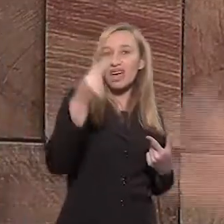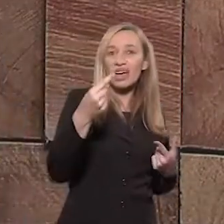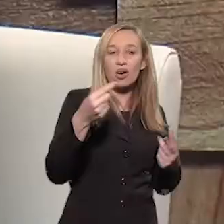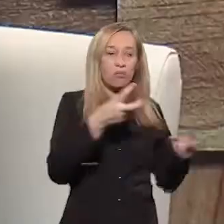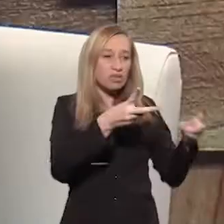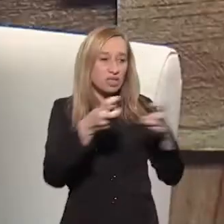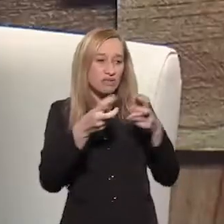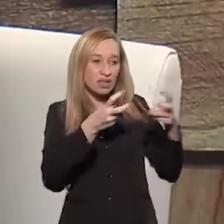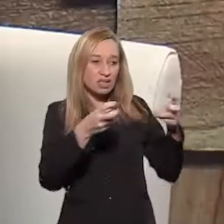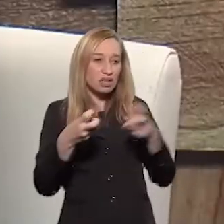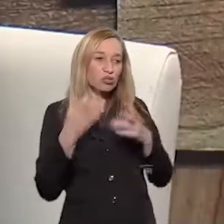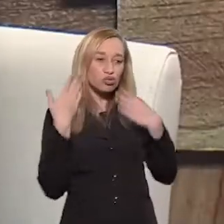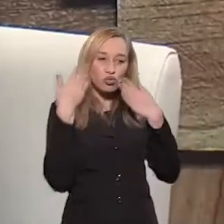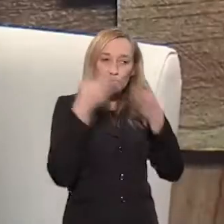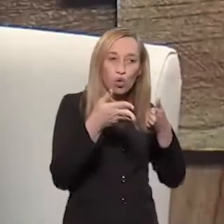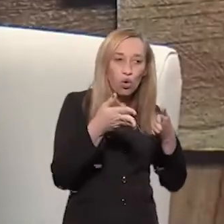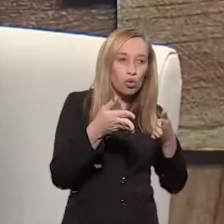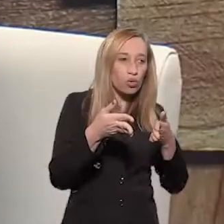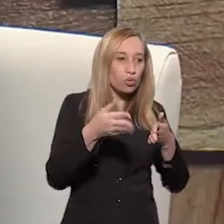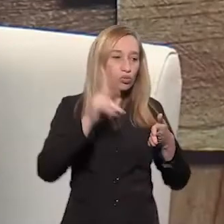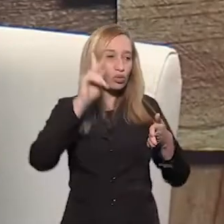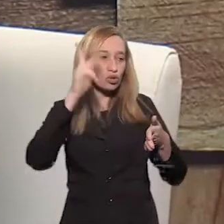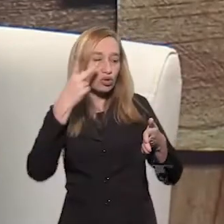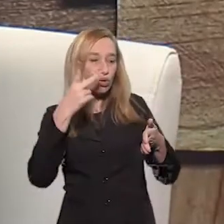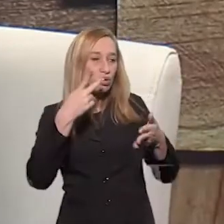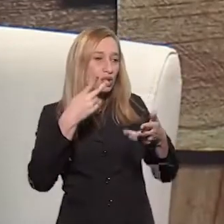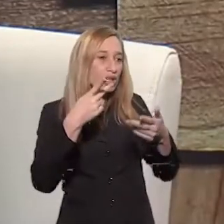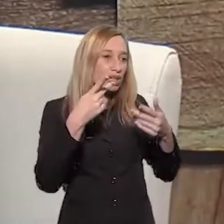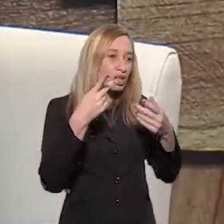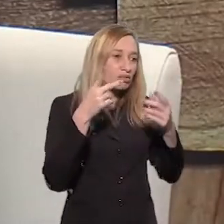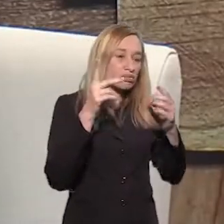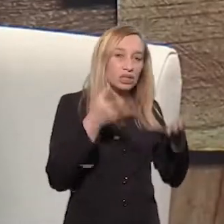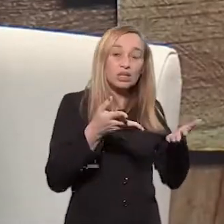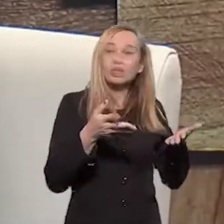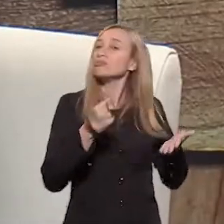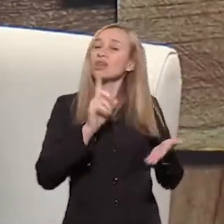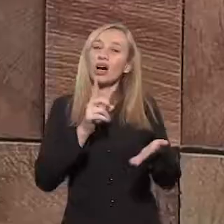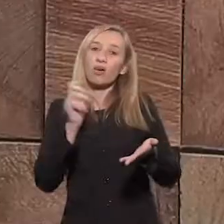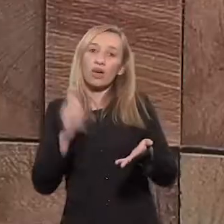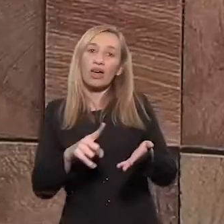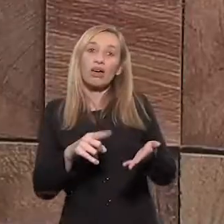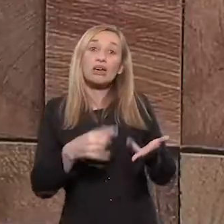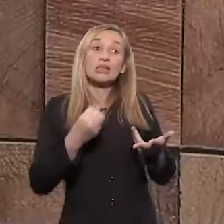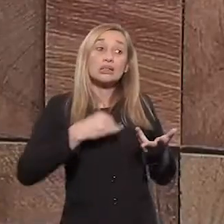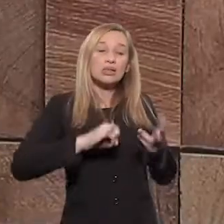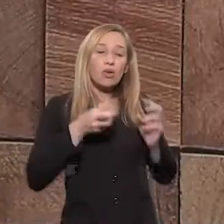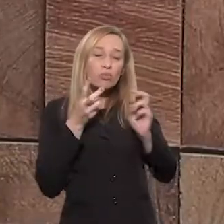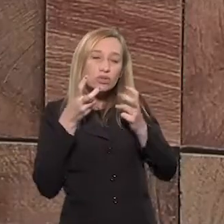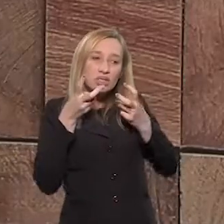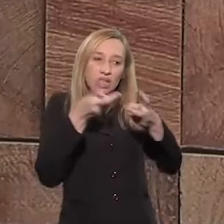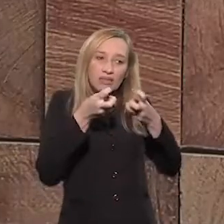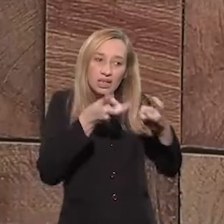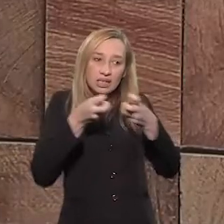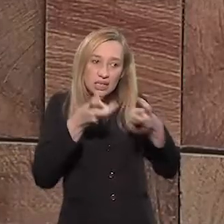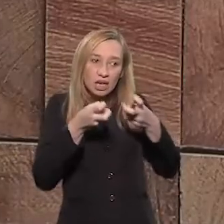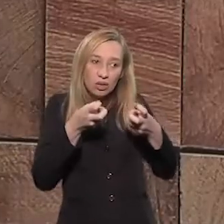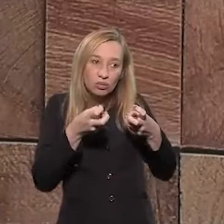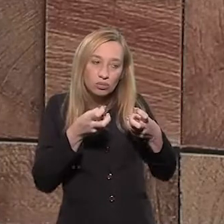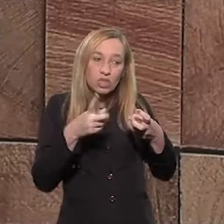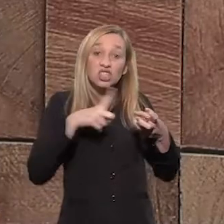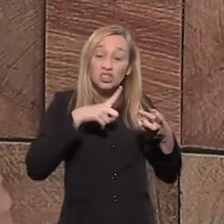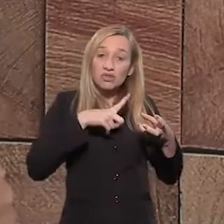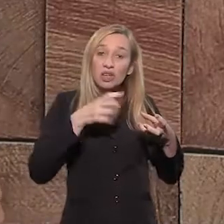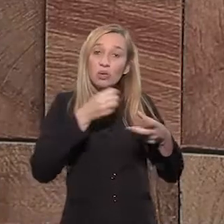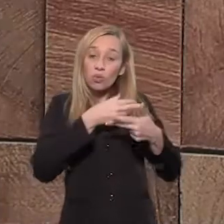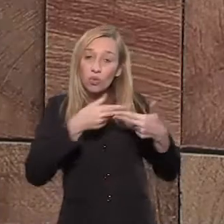a observação de um fato específico, Não. de um contexto. Não, se essa observação gerar